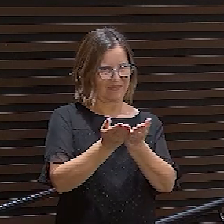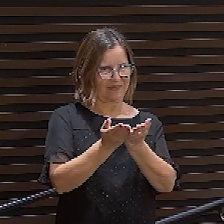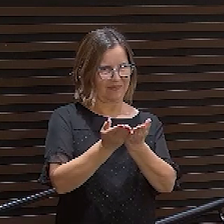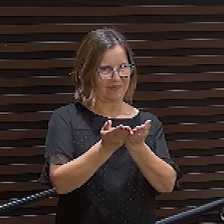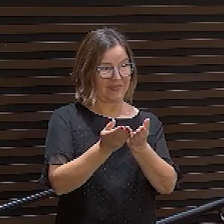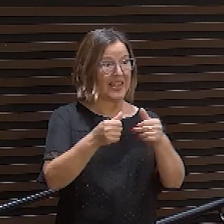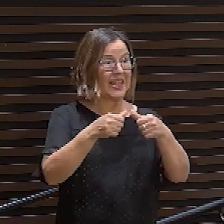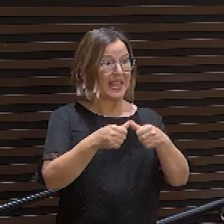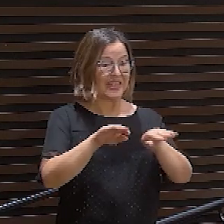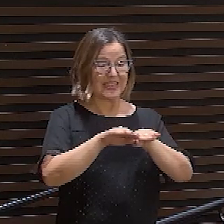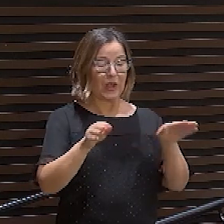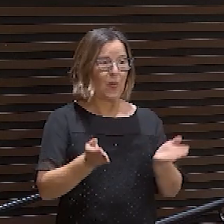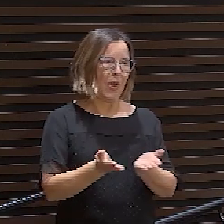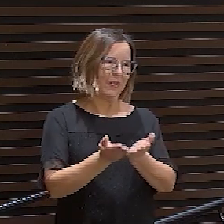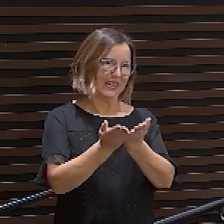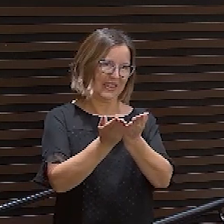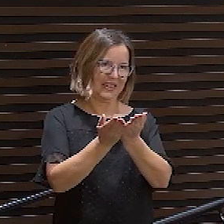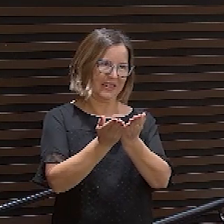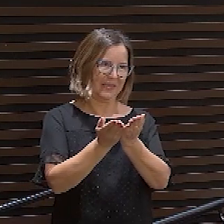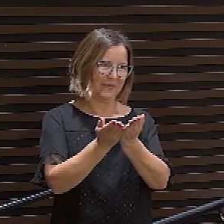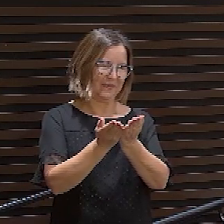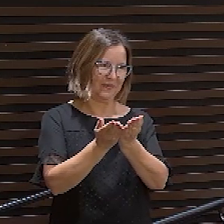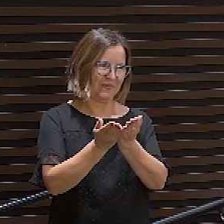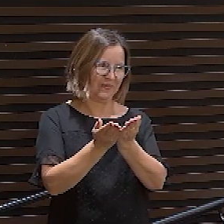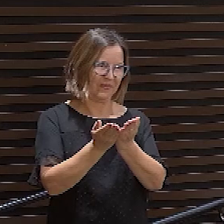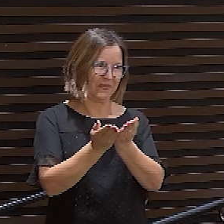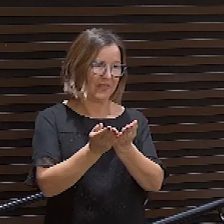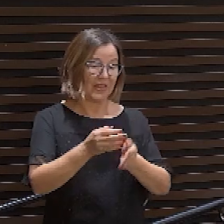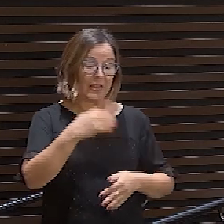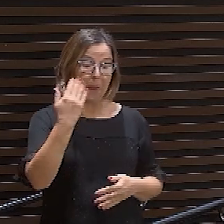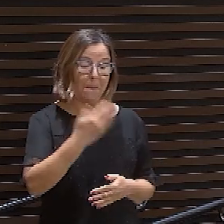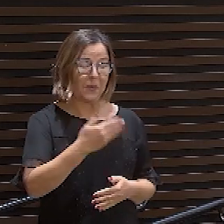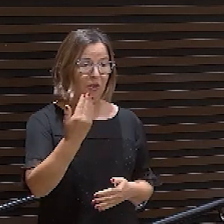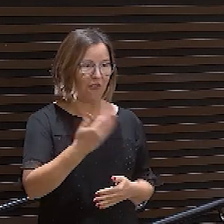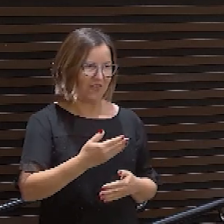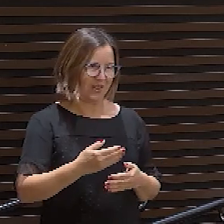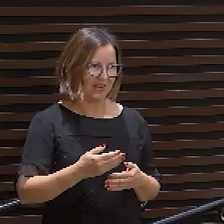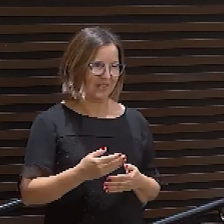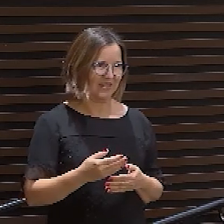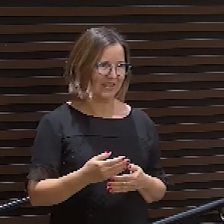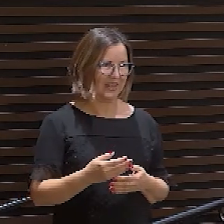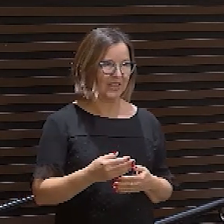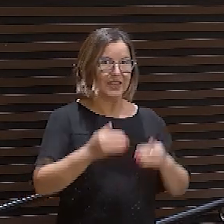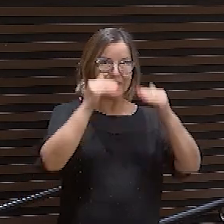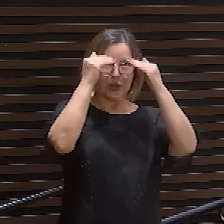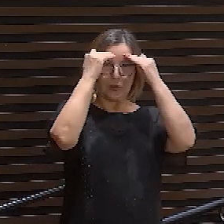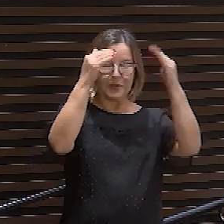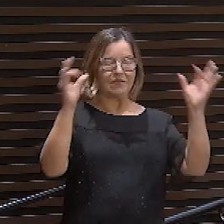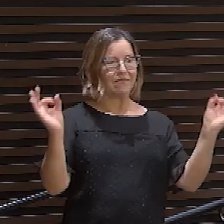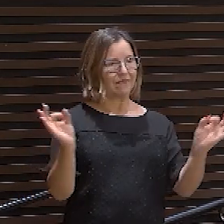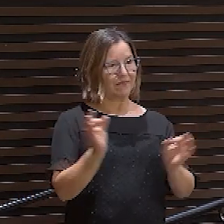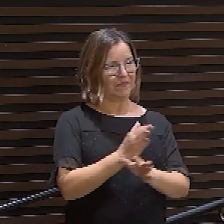Esse é o altar. É o altar da prova e da obediência total.